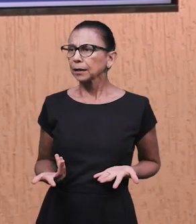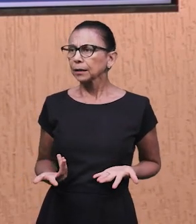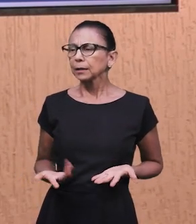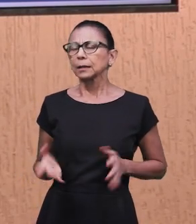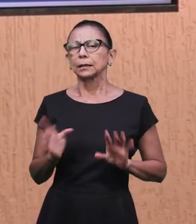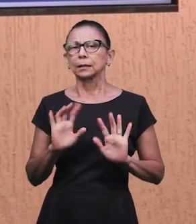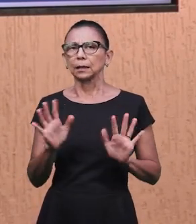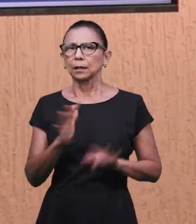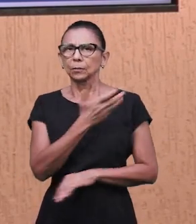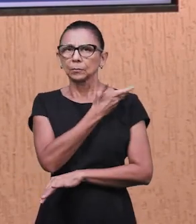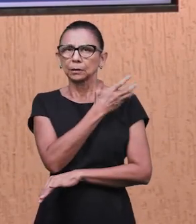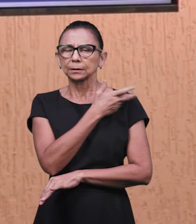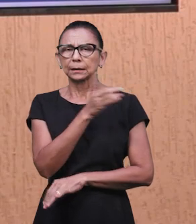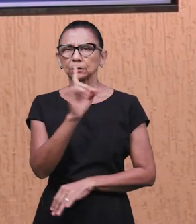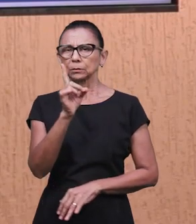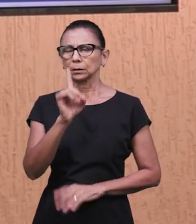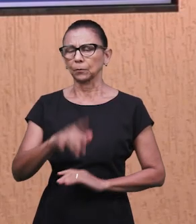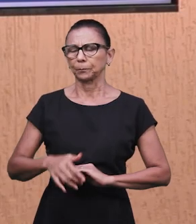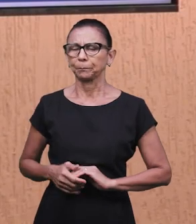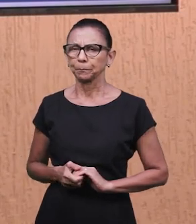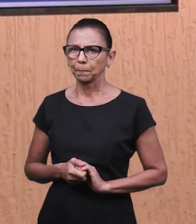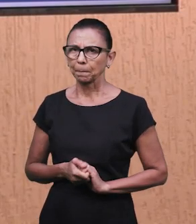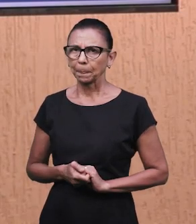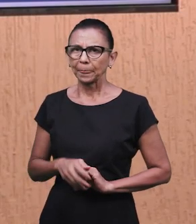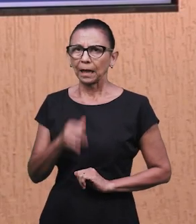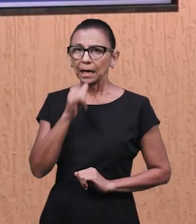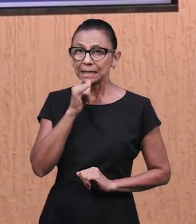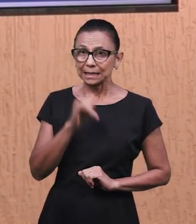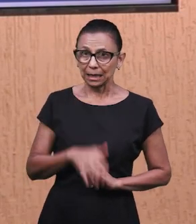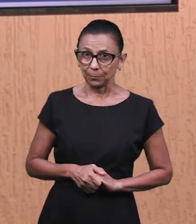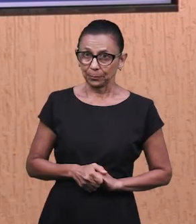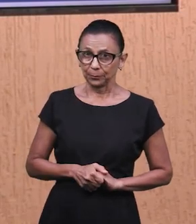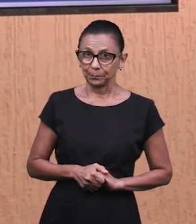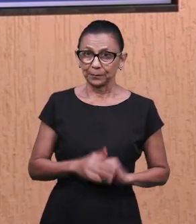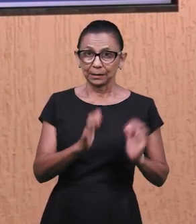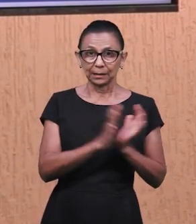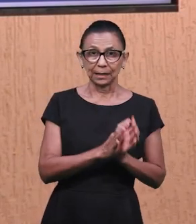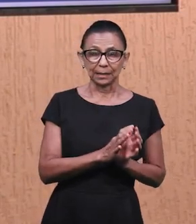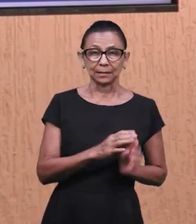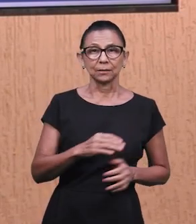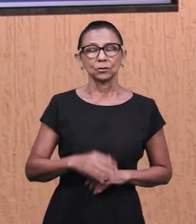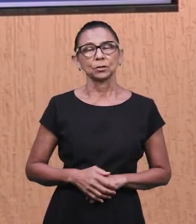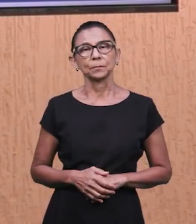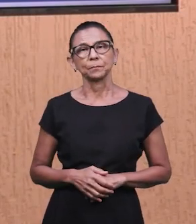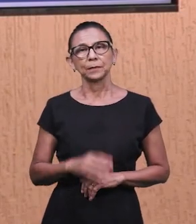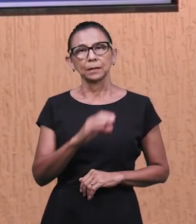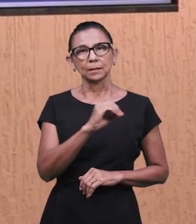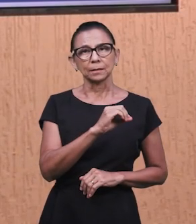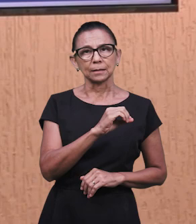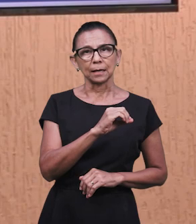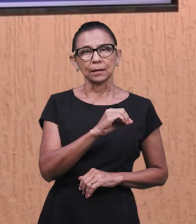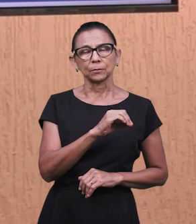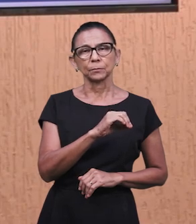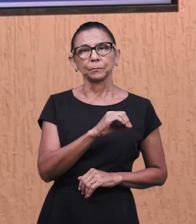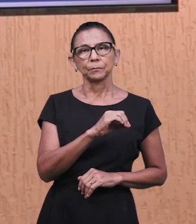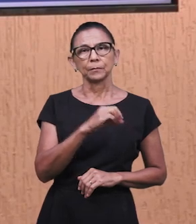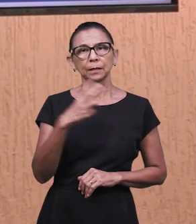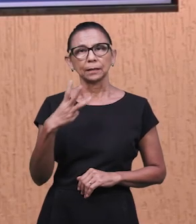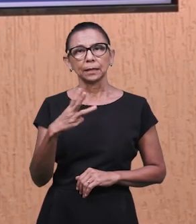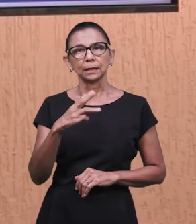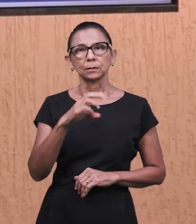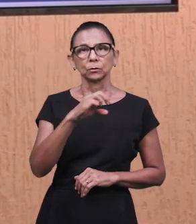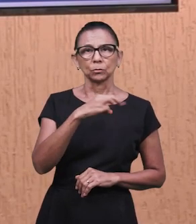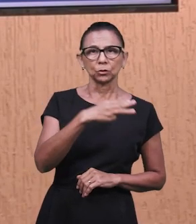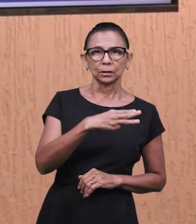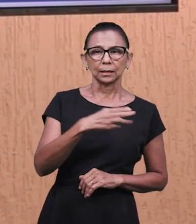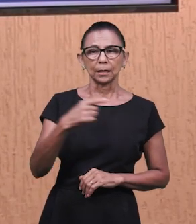nós colocamos as crianças na classe de 3 a 7, agora a classe dos bebês, de intermediários, de